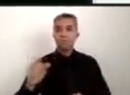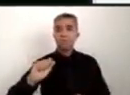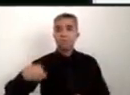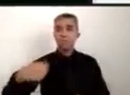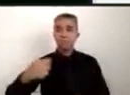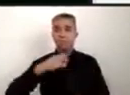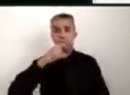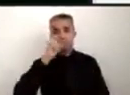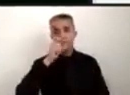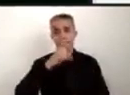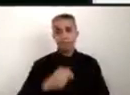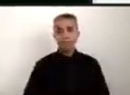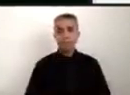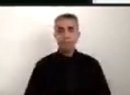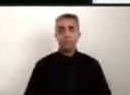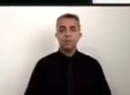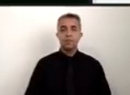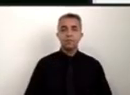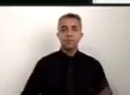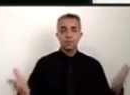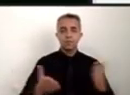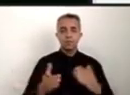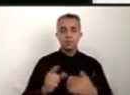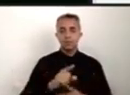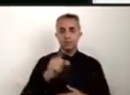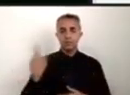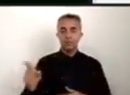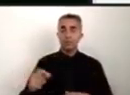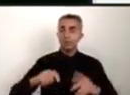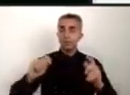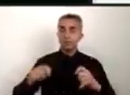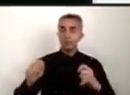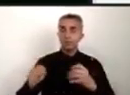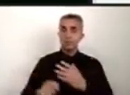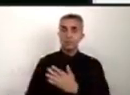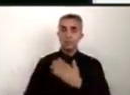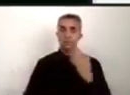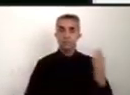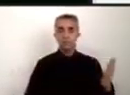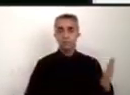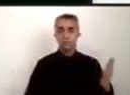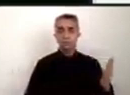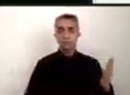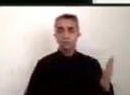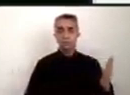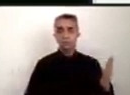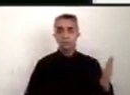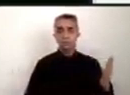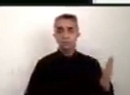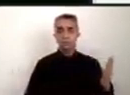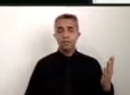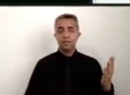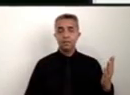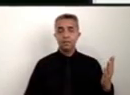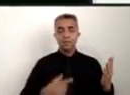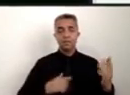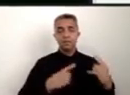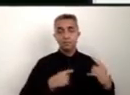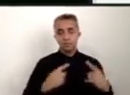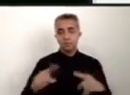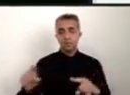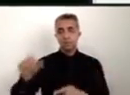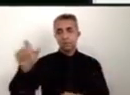Entretanto, ele tem agora uma chance de perder a pecha de Pinóquio. Desafio Emanuel Pinheiro dizer